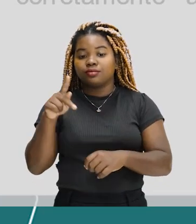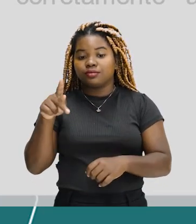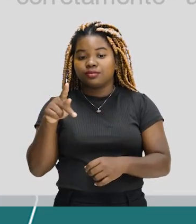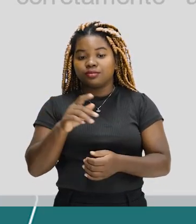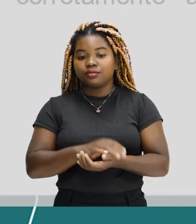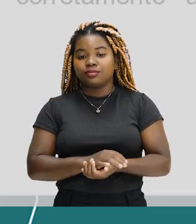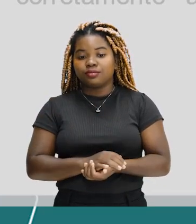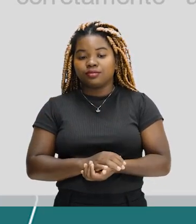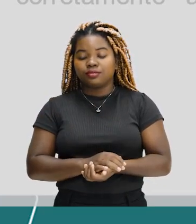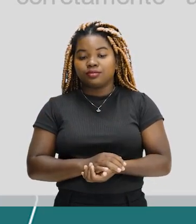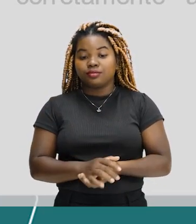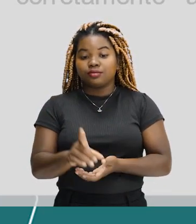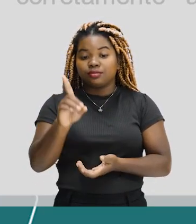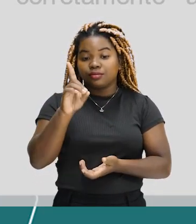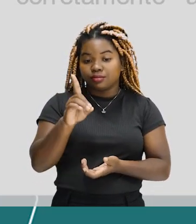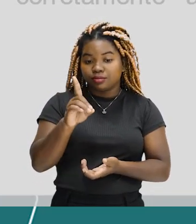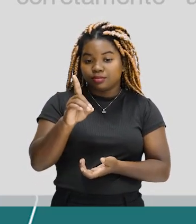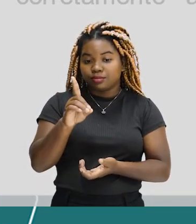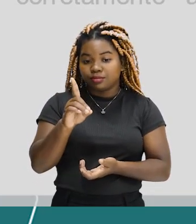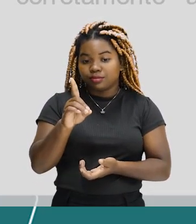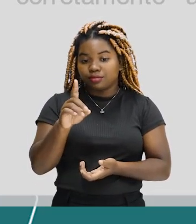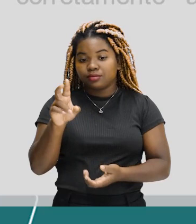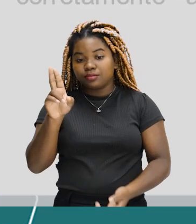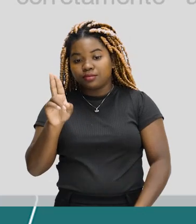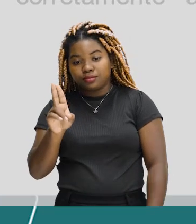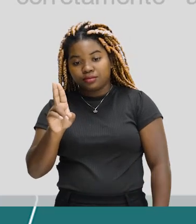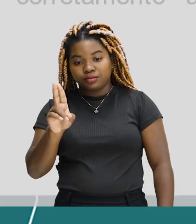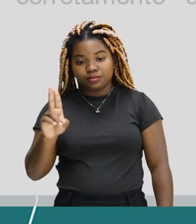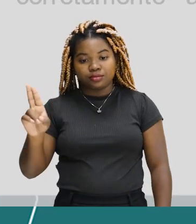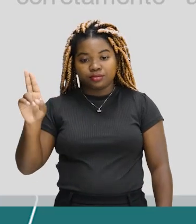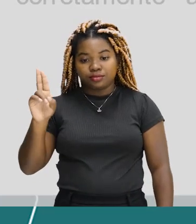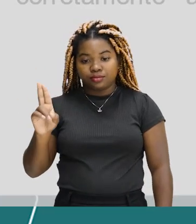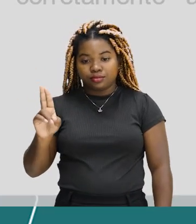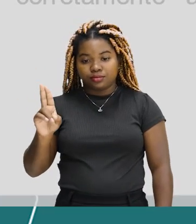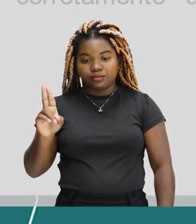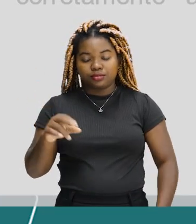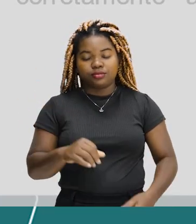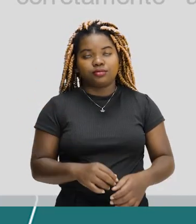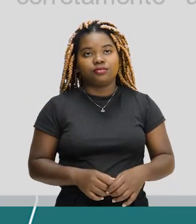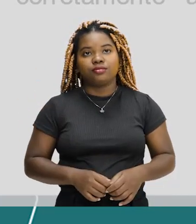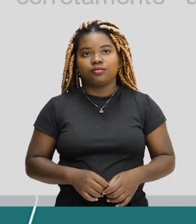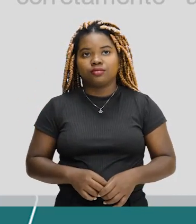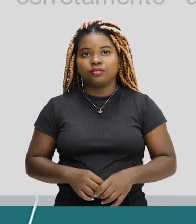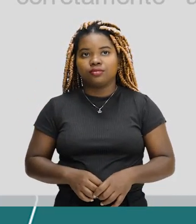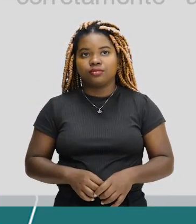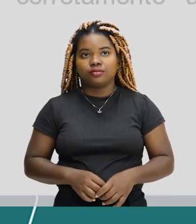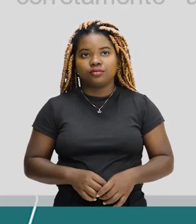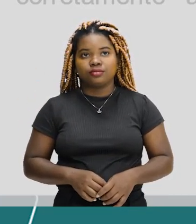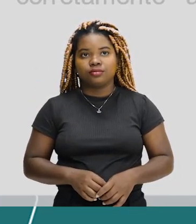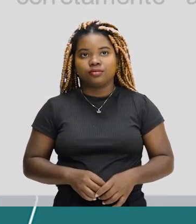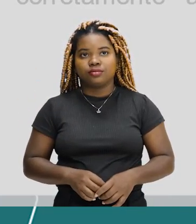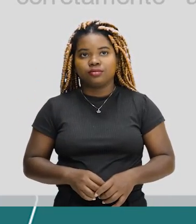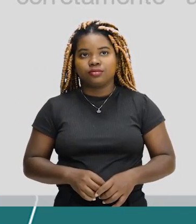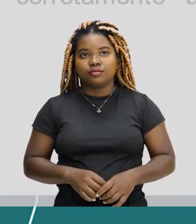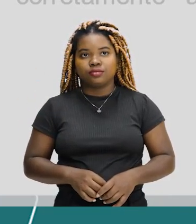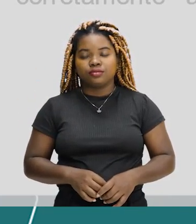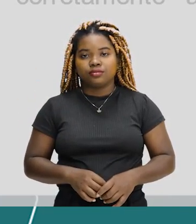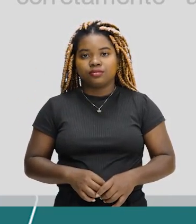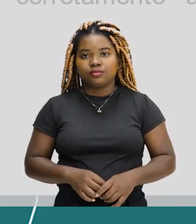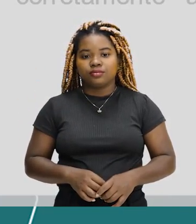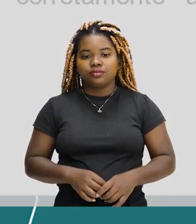de acordo com a configuração que ele está dando, é down, up e up.